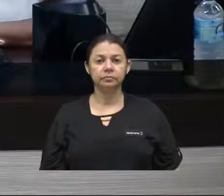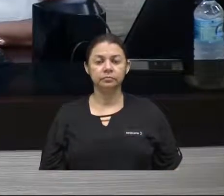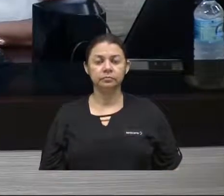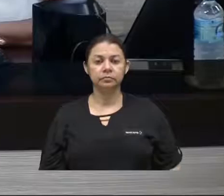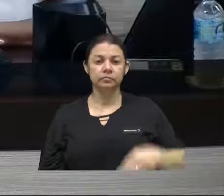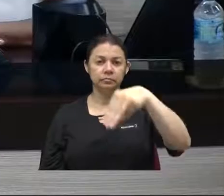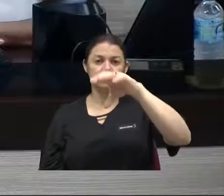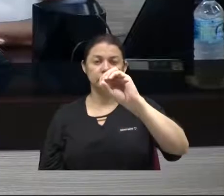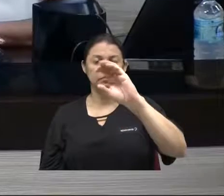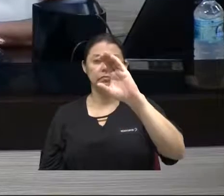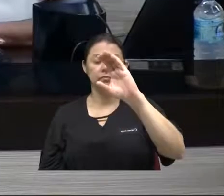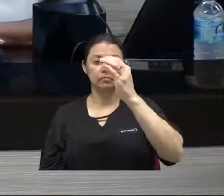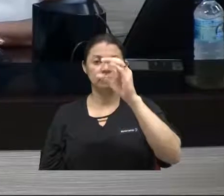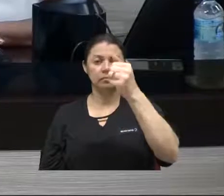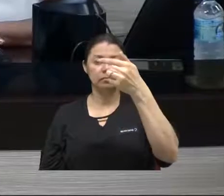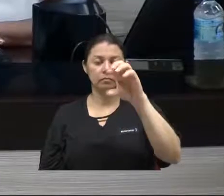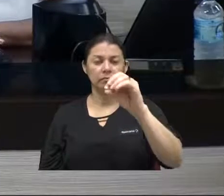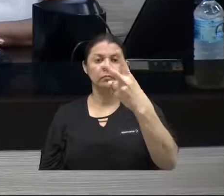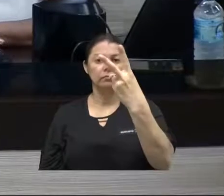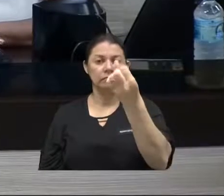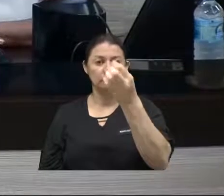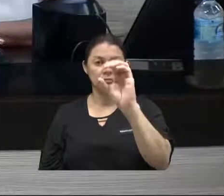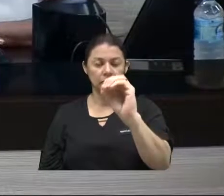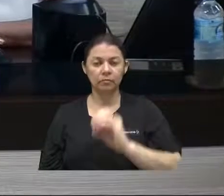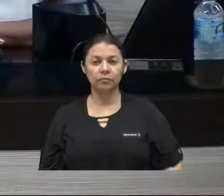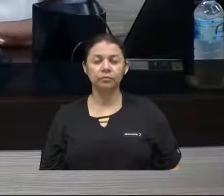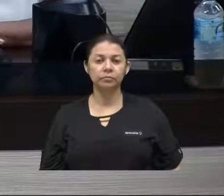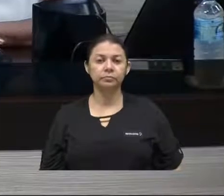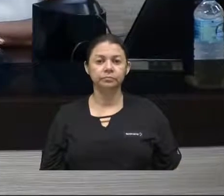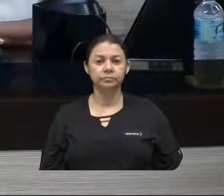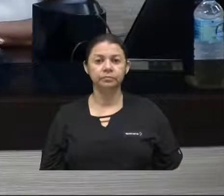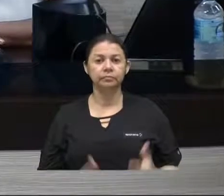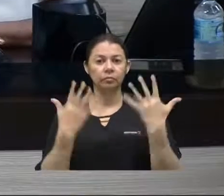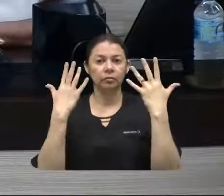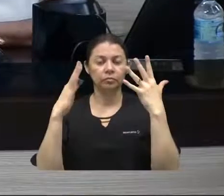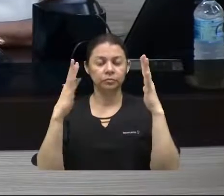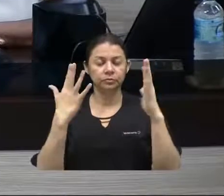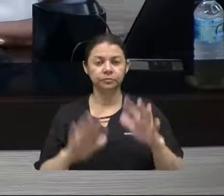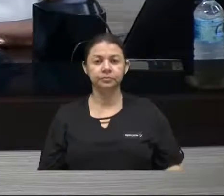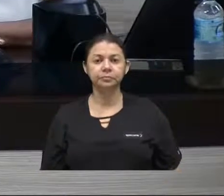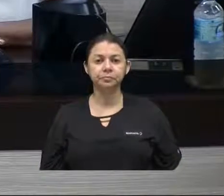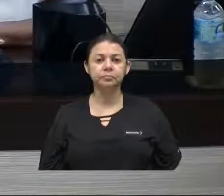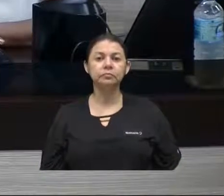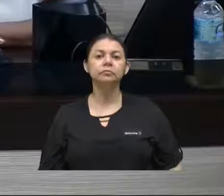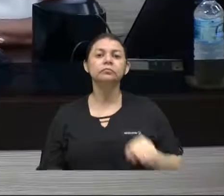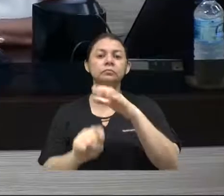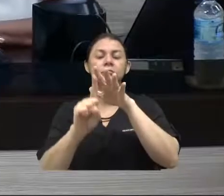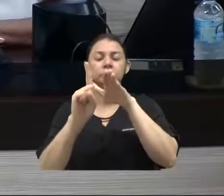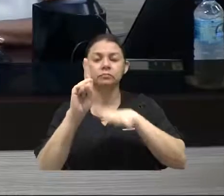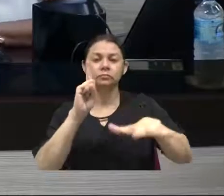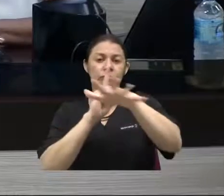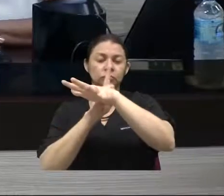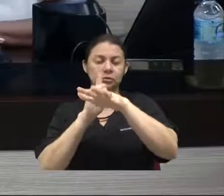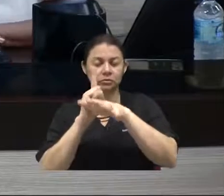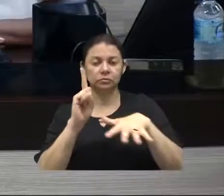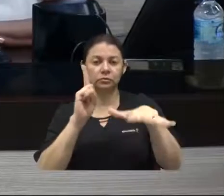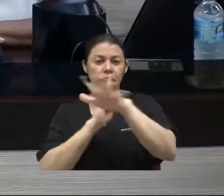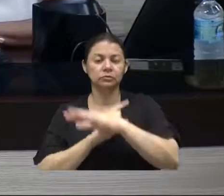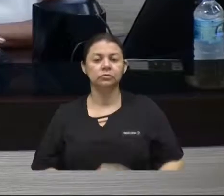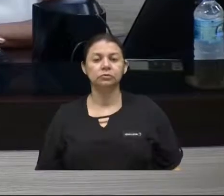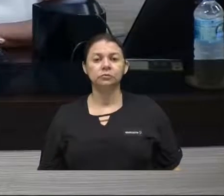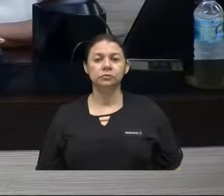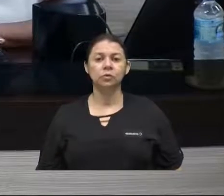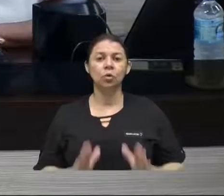Moção 260, moção de congratulações à Sociedade Dançante Recreativa Nosso Clube pelo 85º aniversário